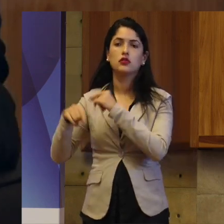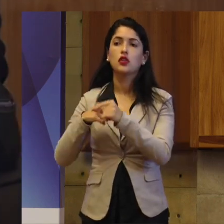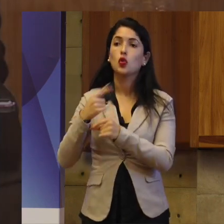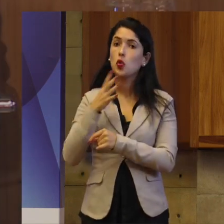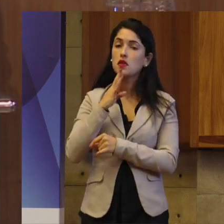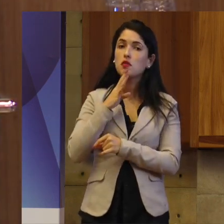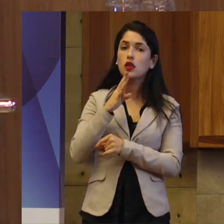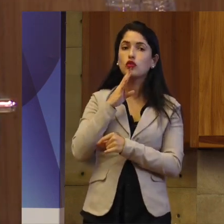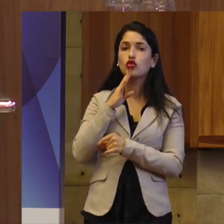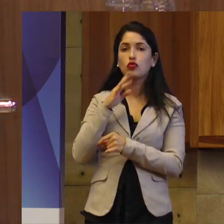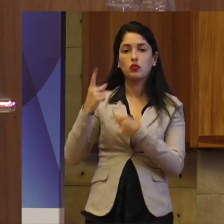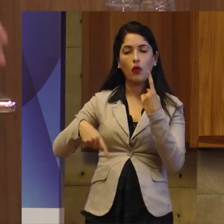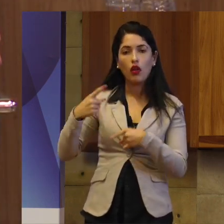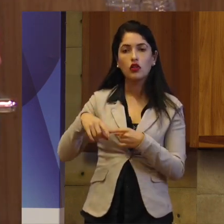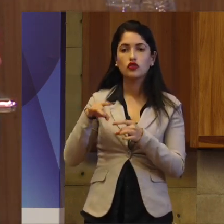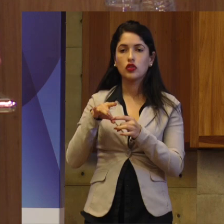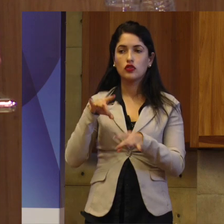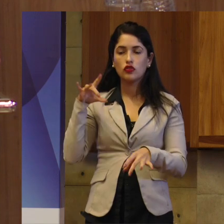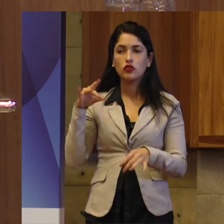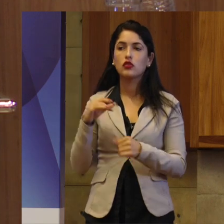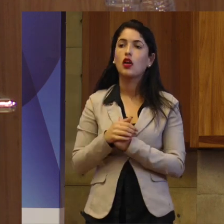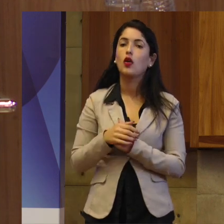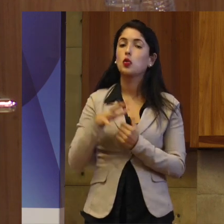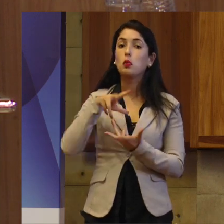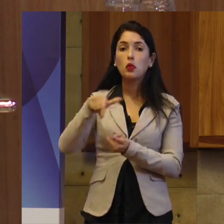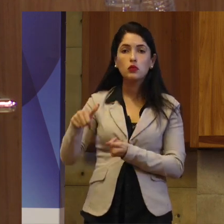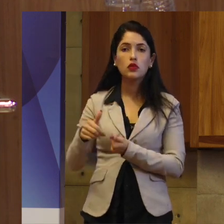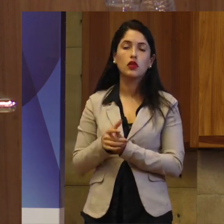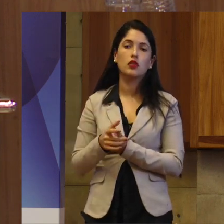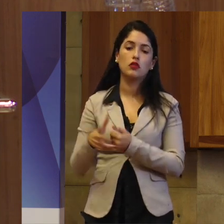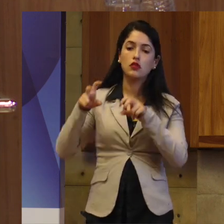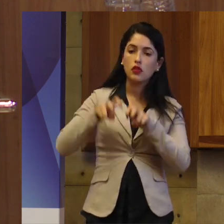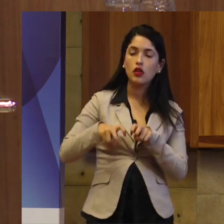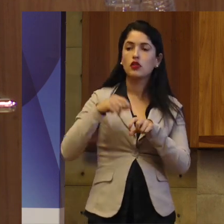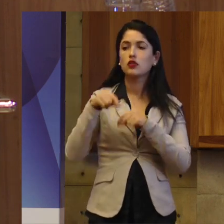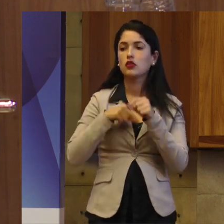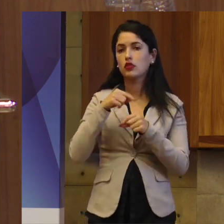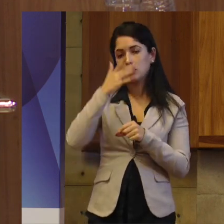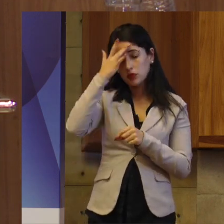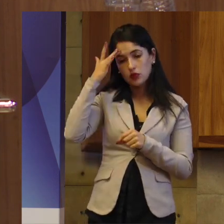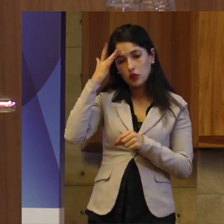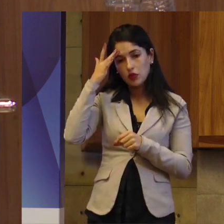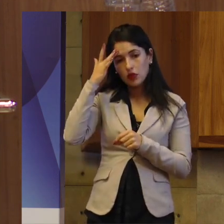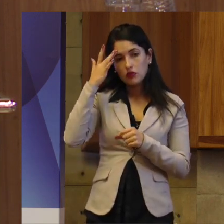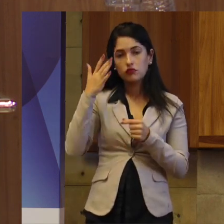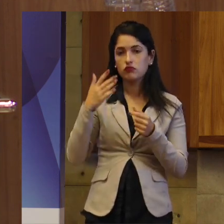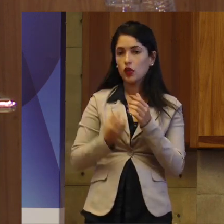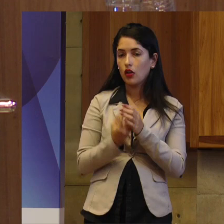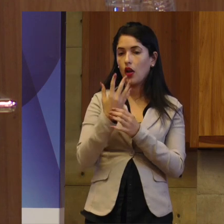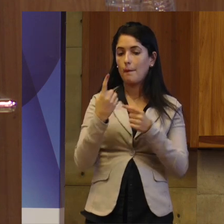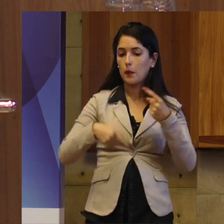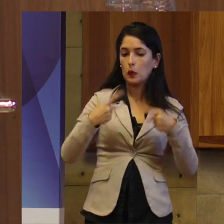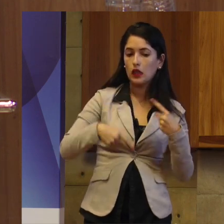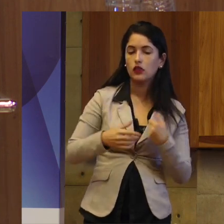no mundo inteiro, se sentam com os nossos formuladores de política e outros atores independentes e